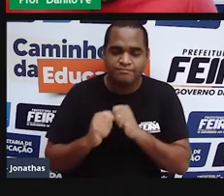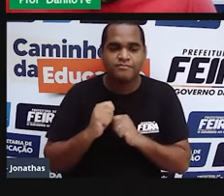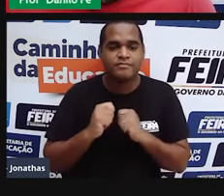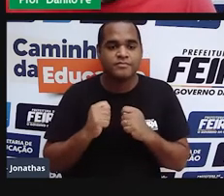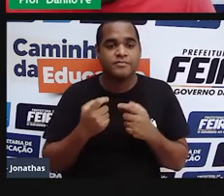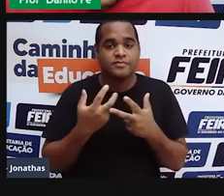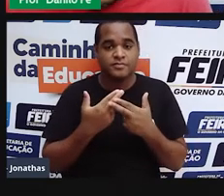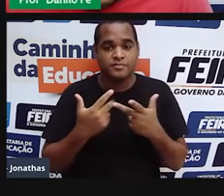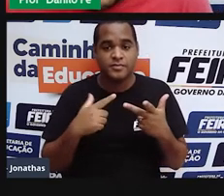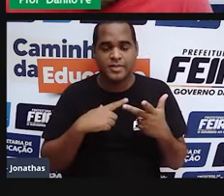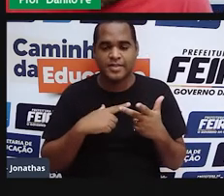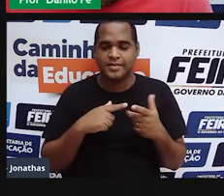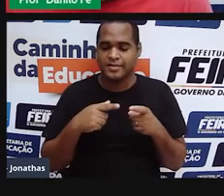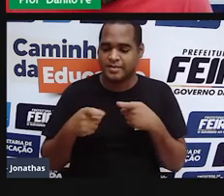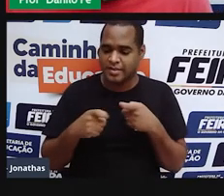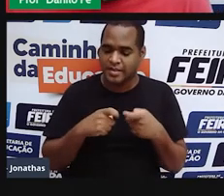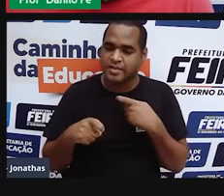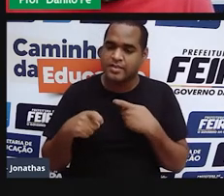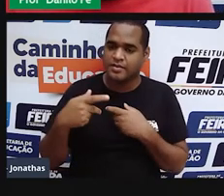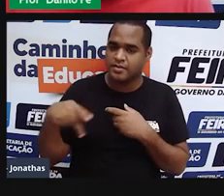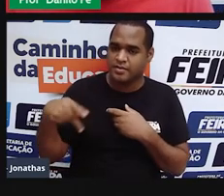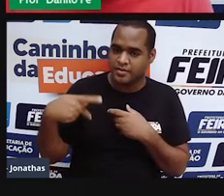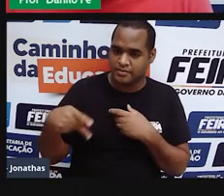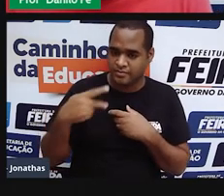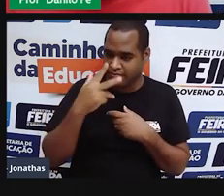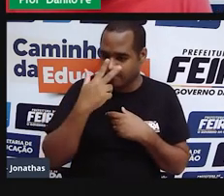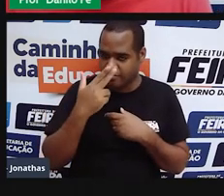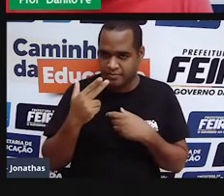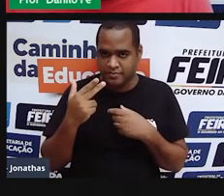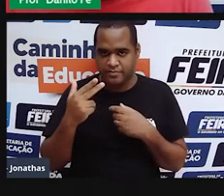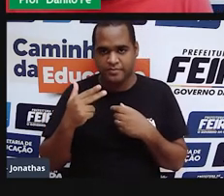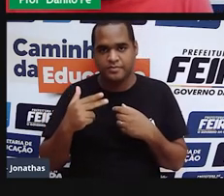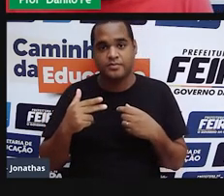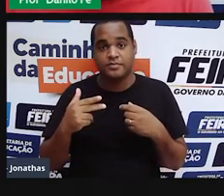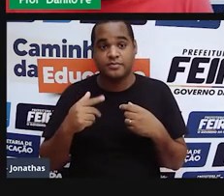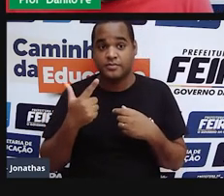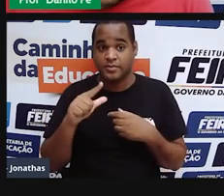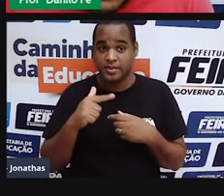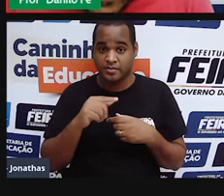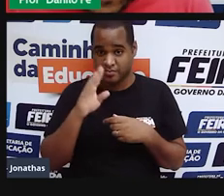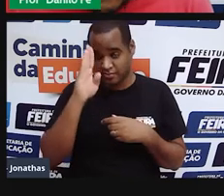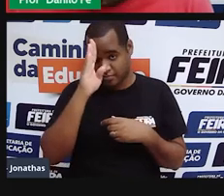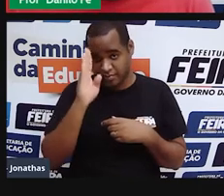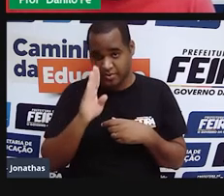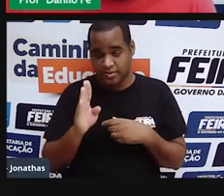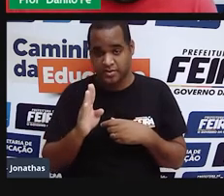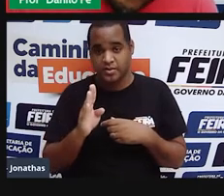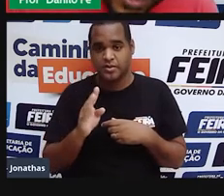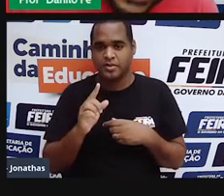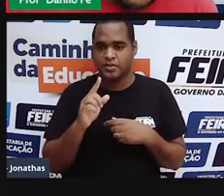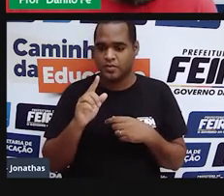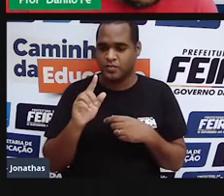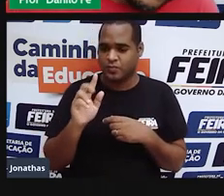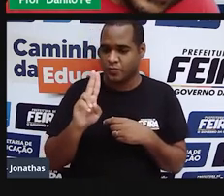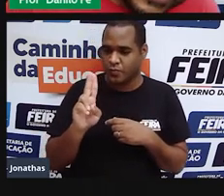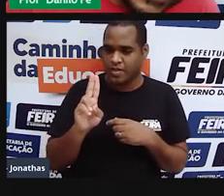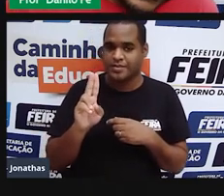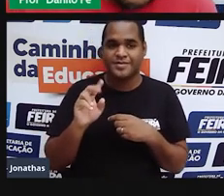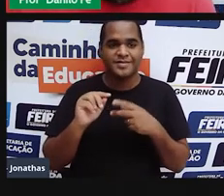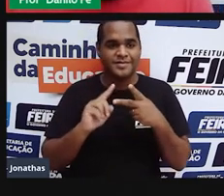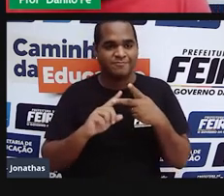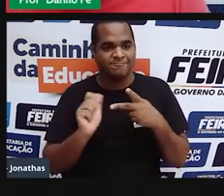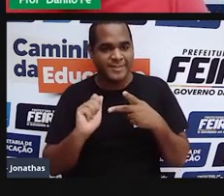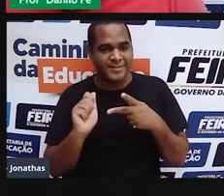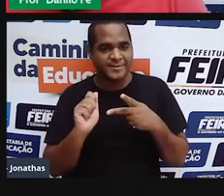e aí blog a guerra do Paraguai esse conflito é entre Brasil Uruguai e